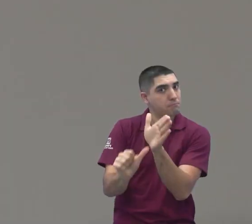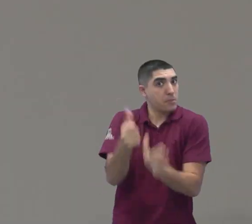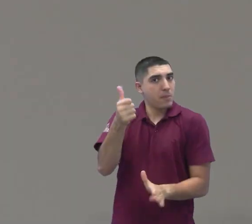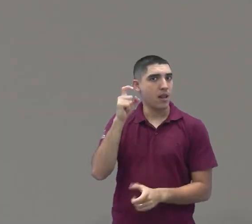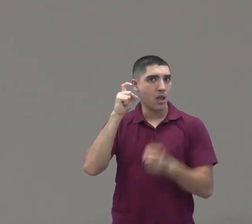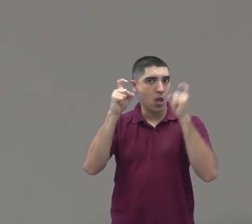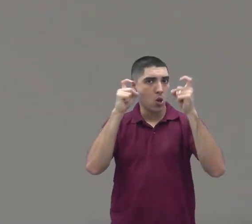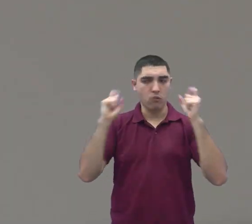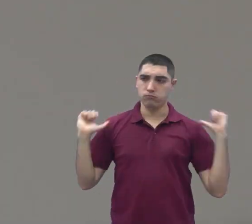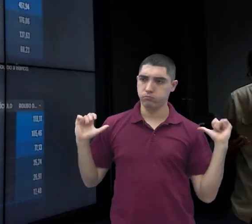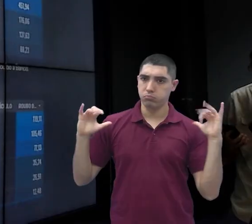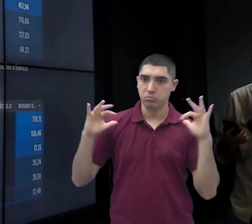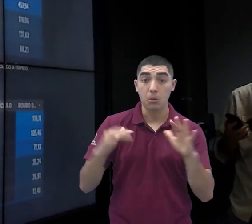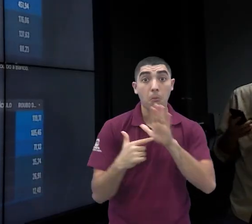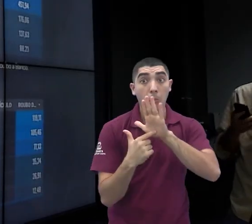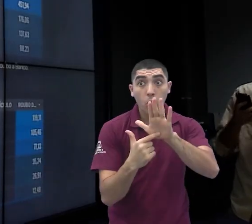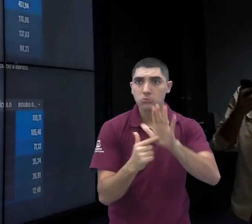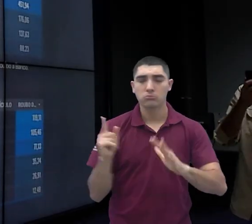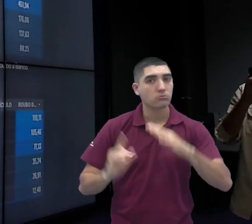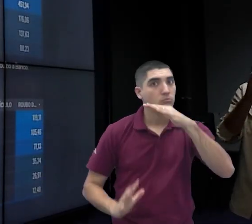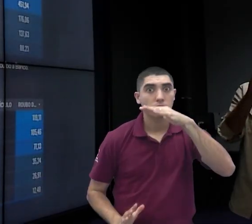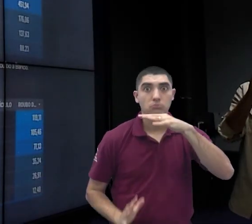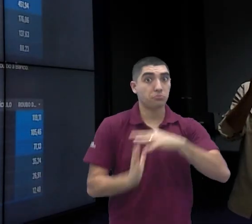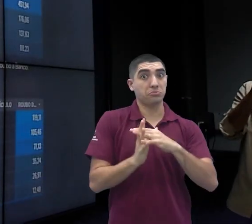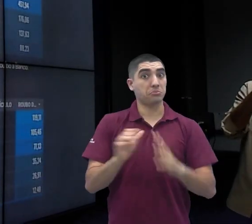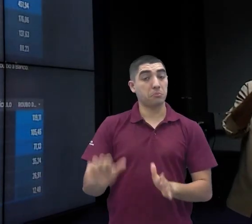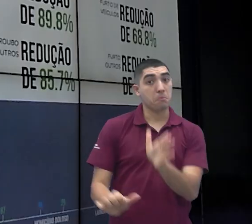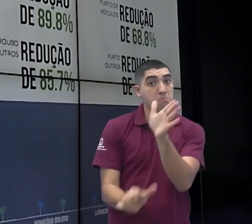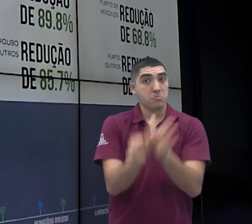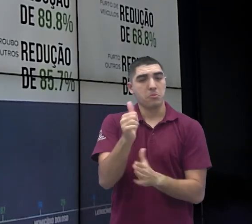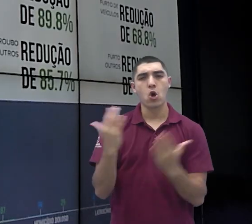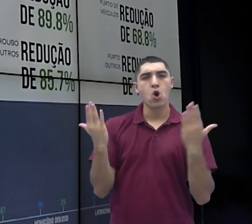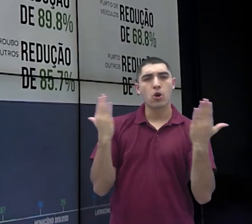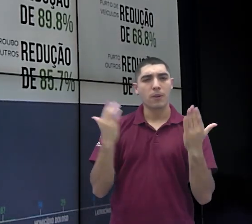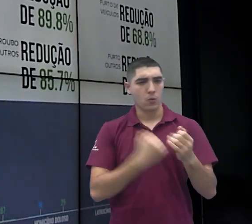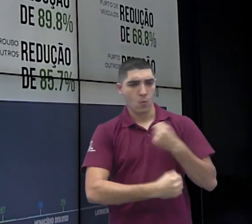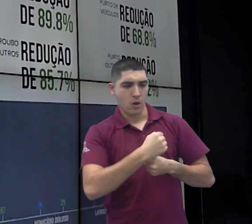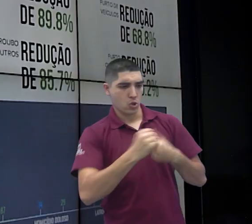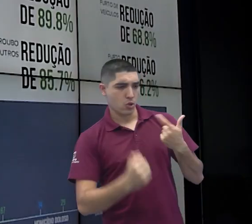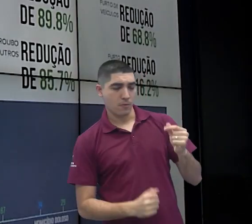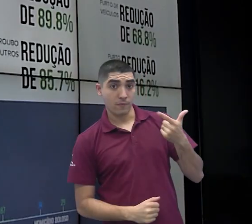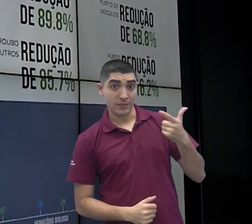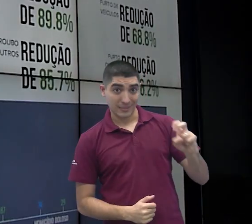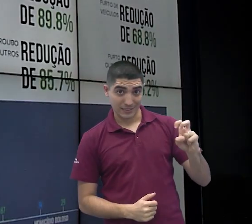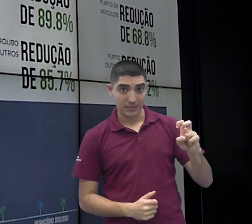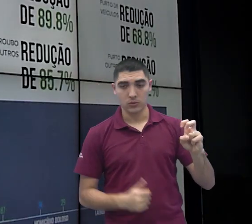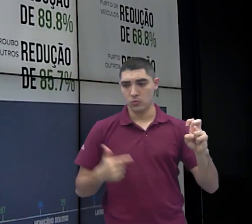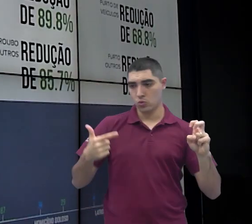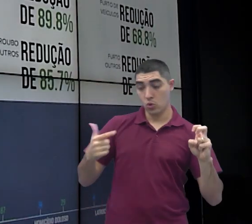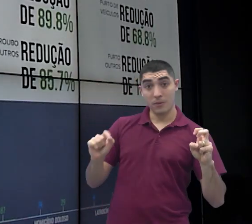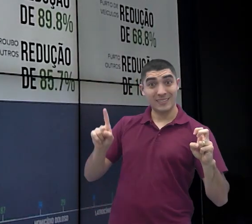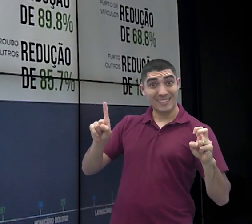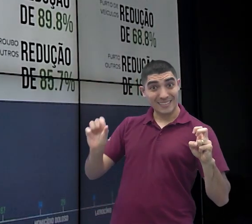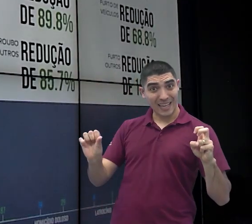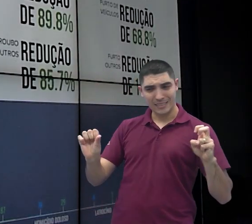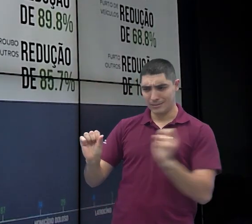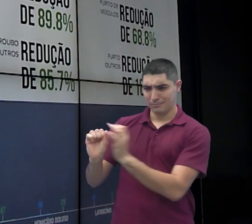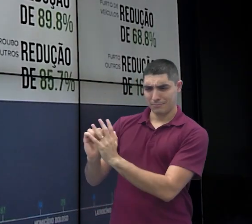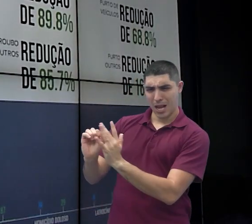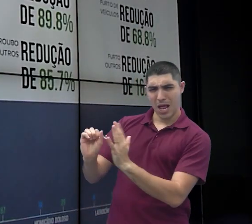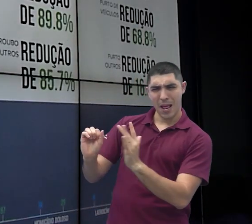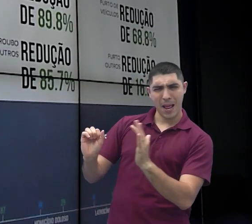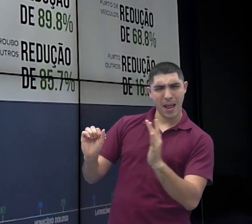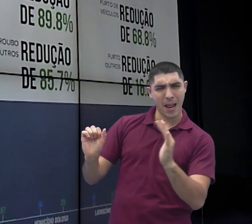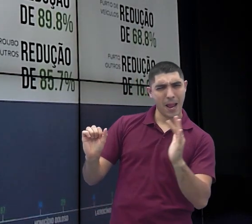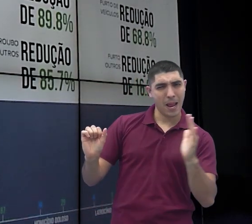as diretrizes do ano e apresentou um balanço recorde. Na comparação entre 2025 e